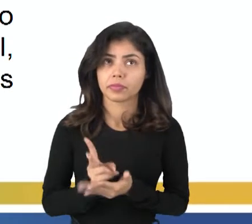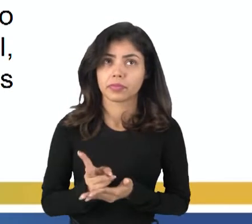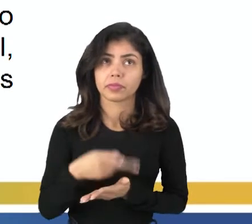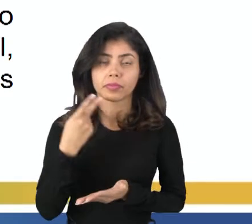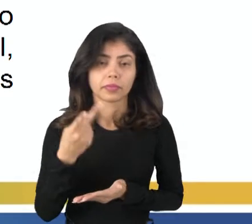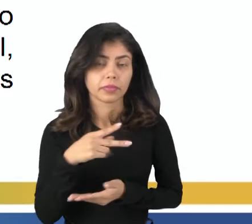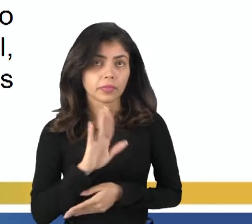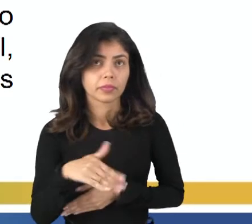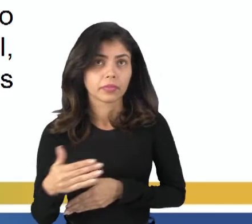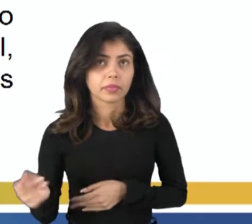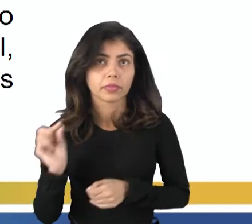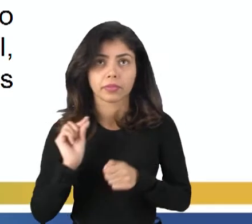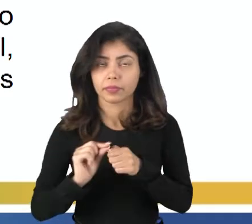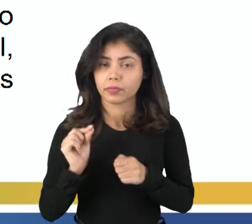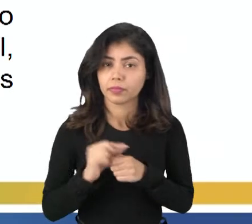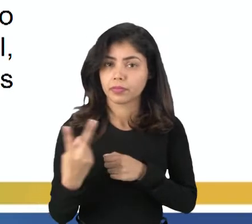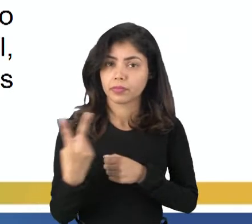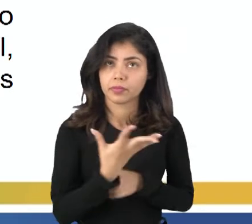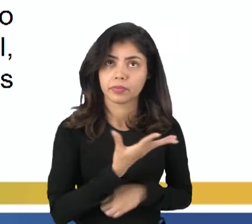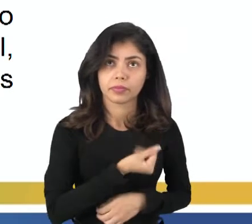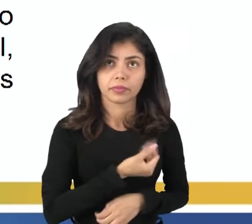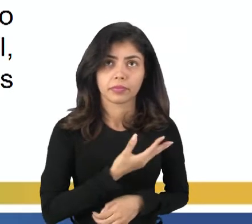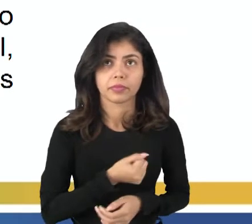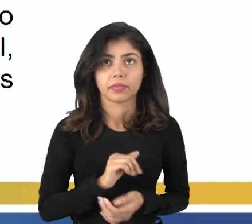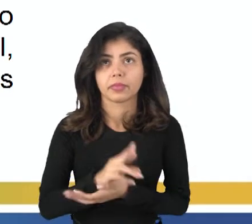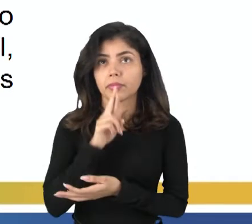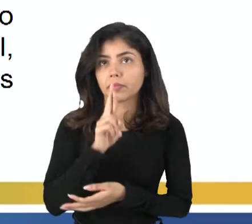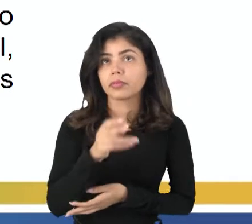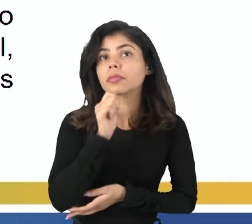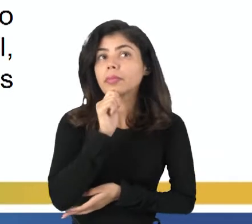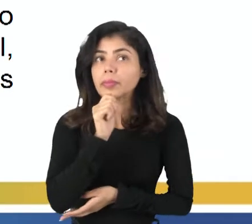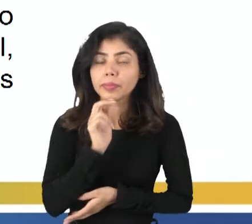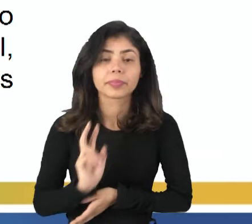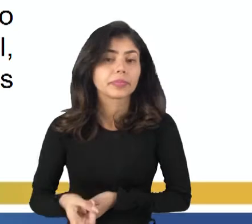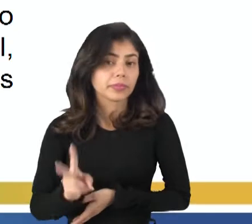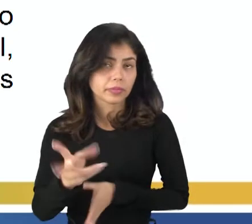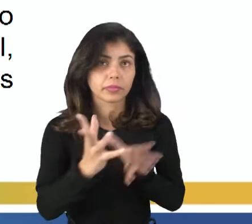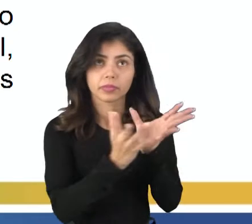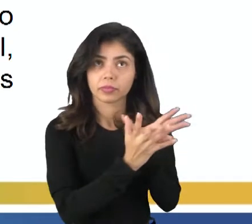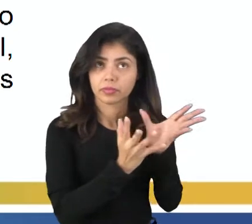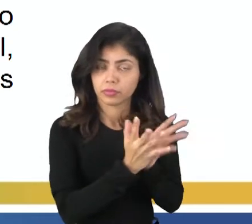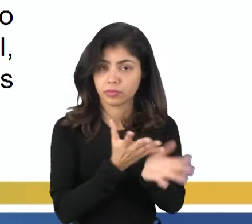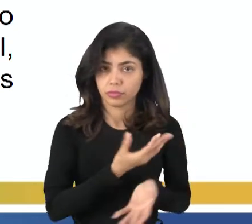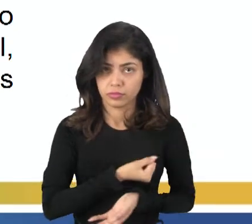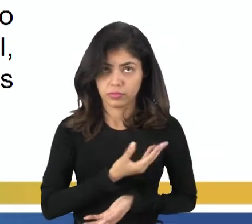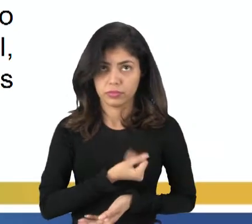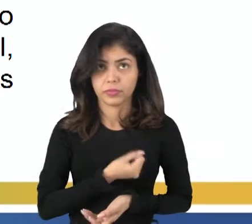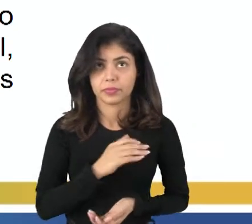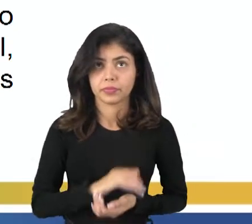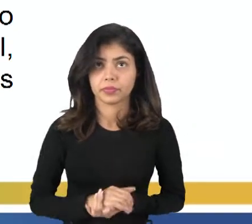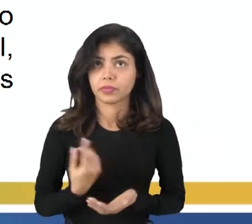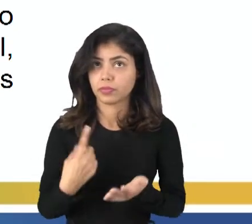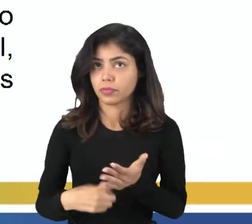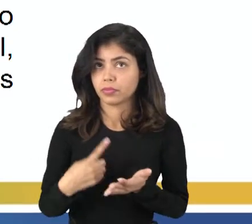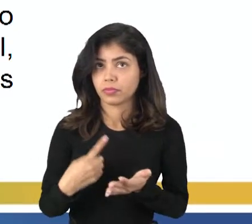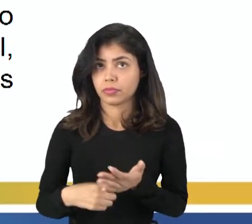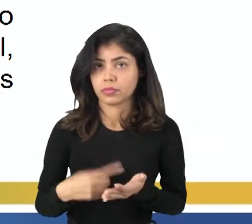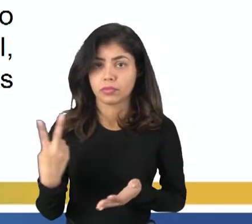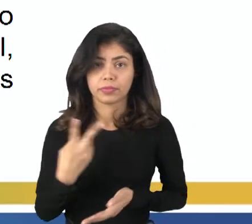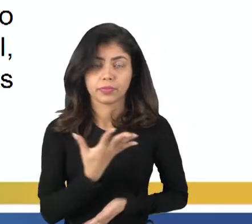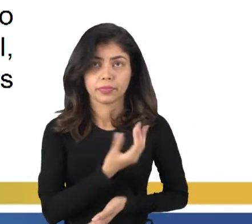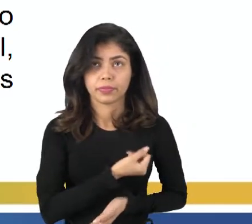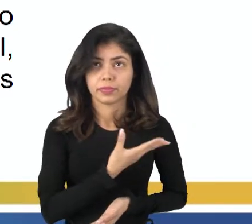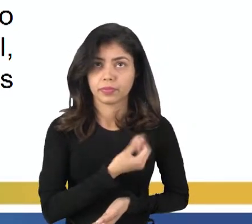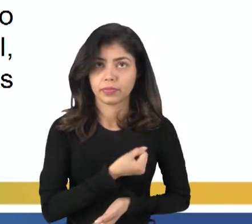dizer que, quando operado dois números, o resultado ainda pertencerá ao conjunto desse número.